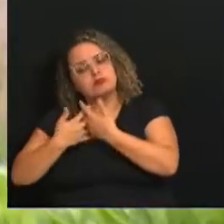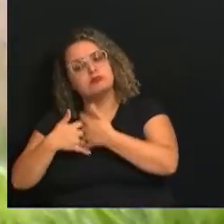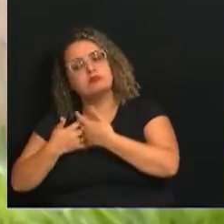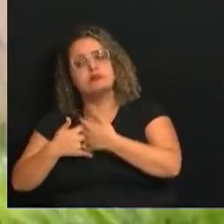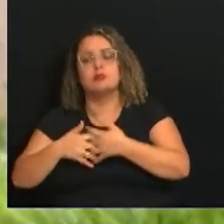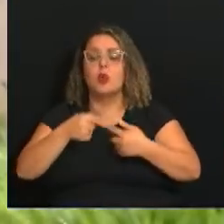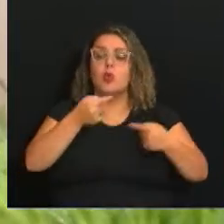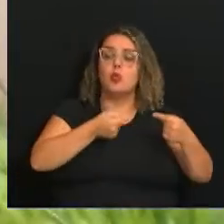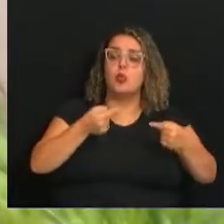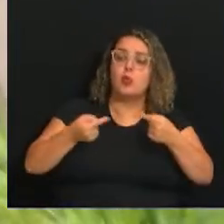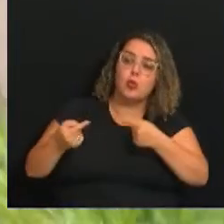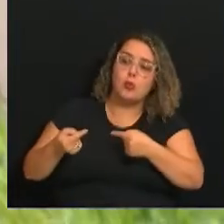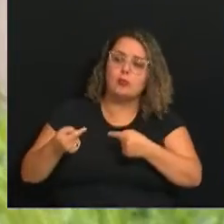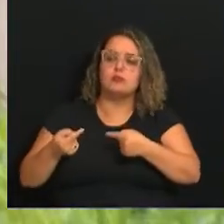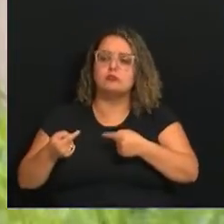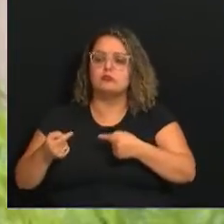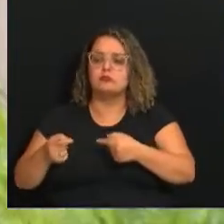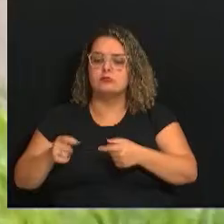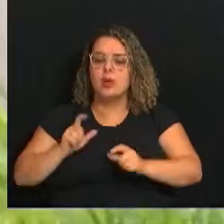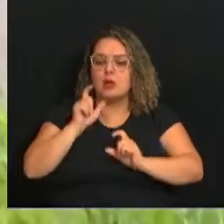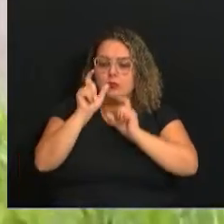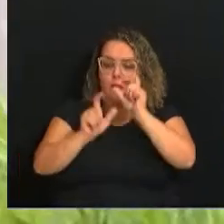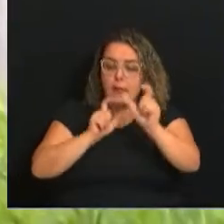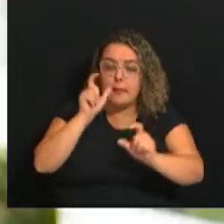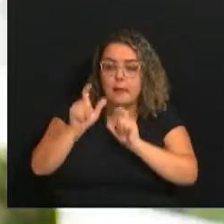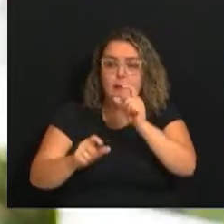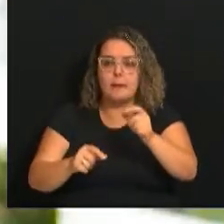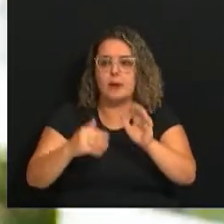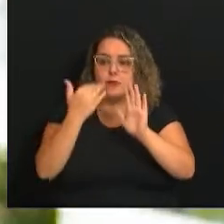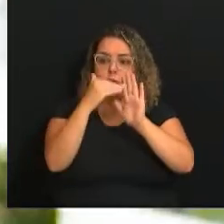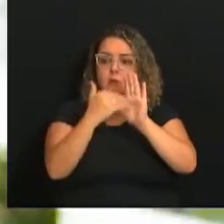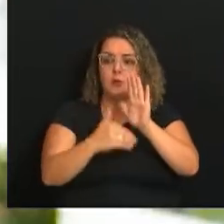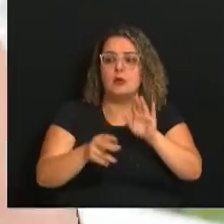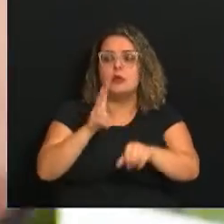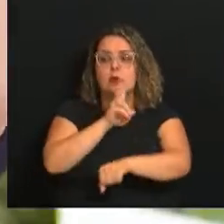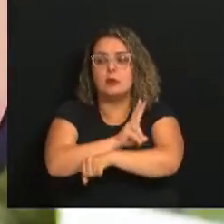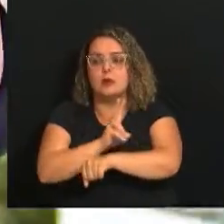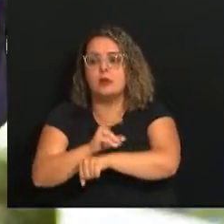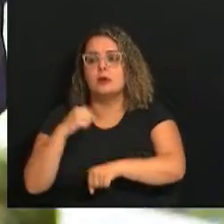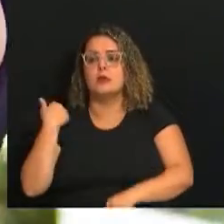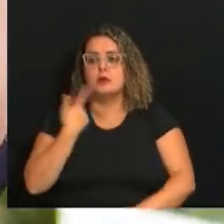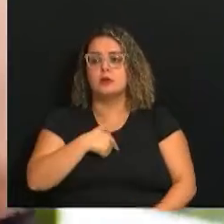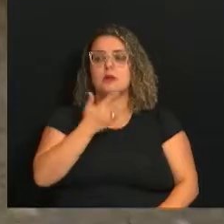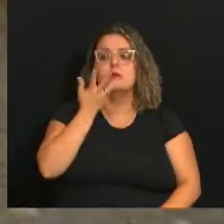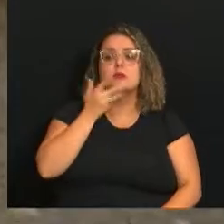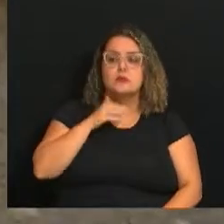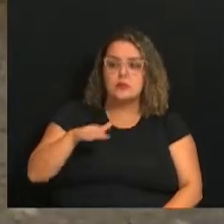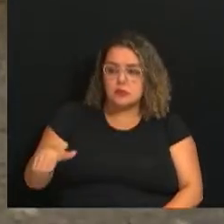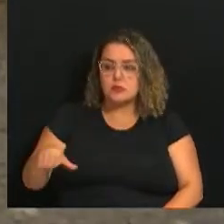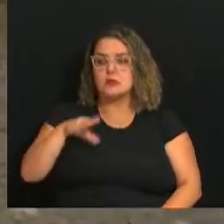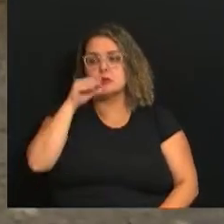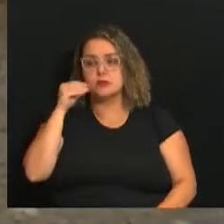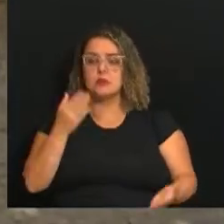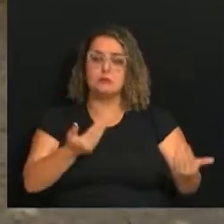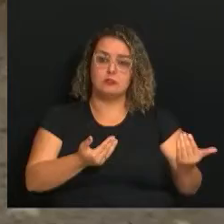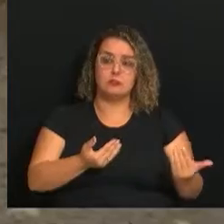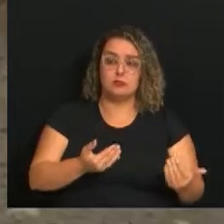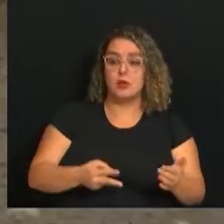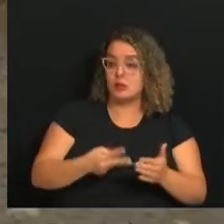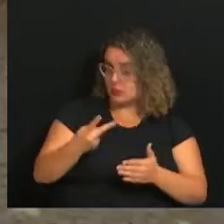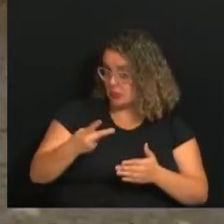e Juventude e a proposta insere no calendário municipal o Dia Internacional do Combate ao